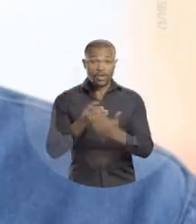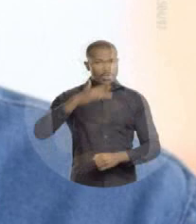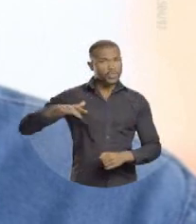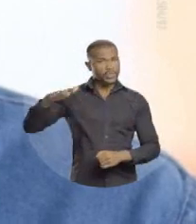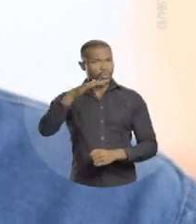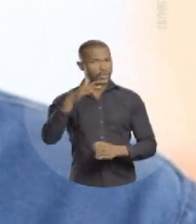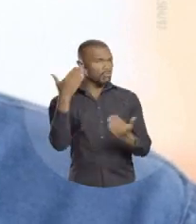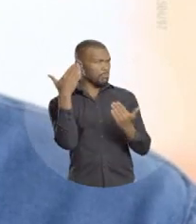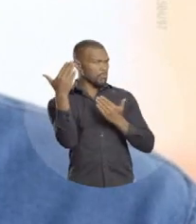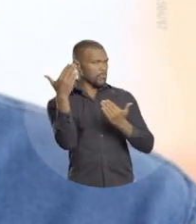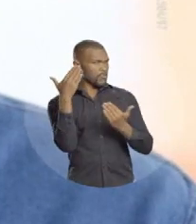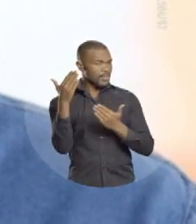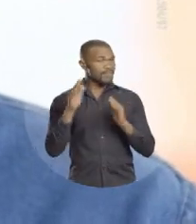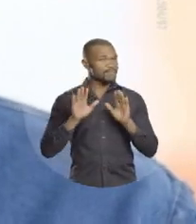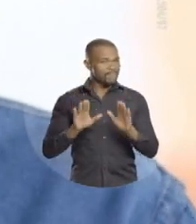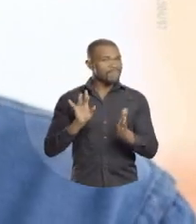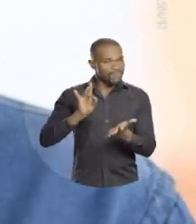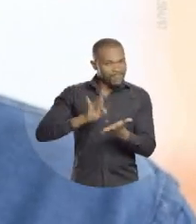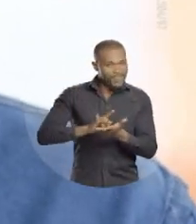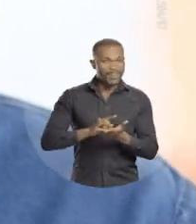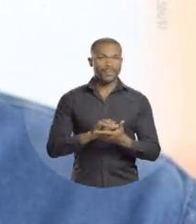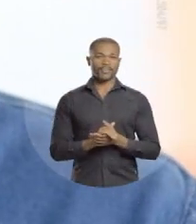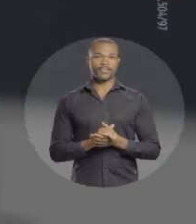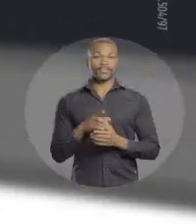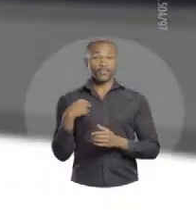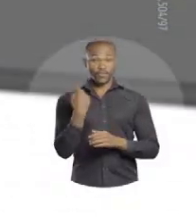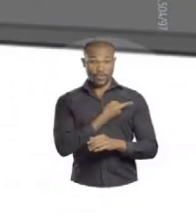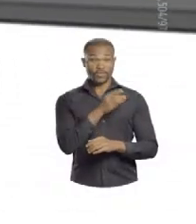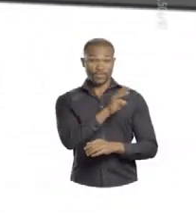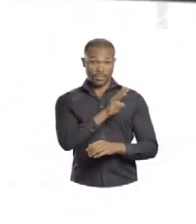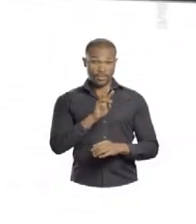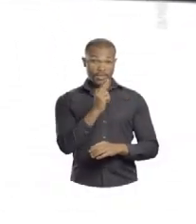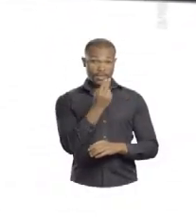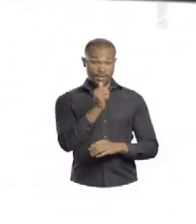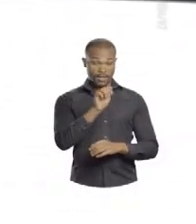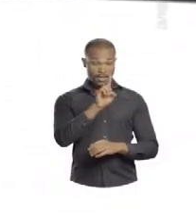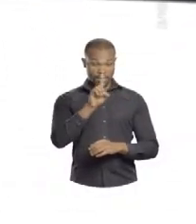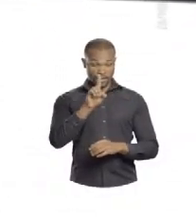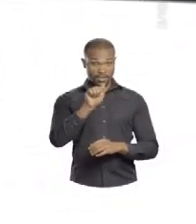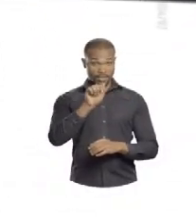creches, muita gente duvida. Mas é verdade. No nosso site,